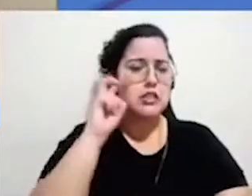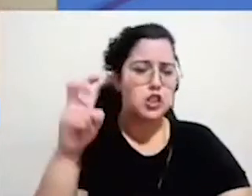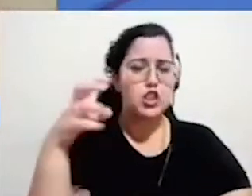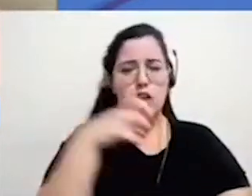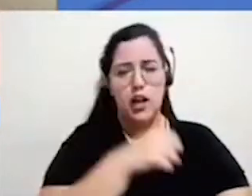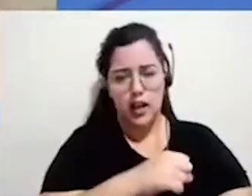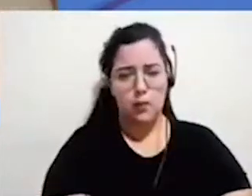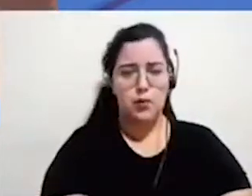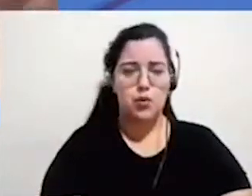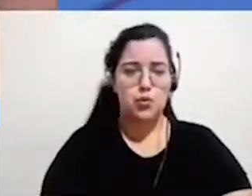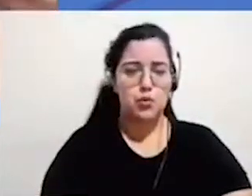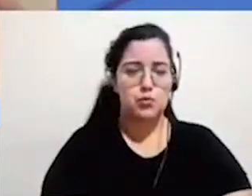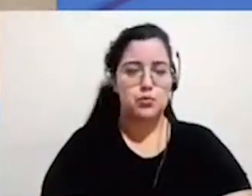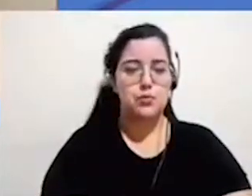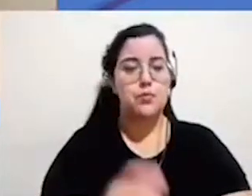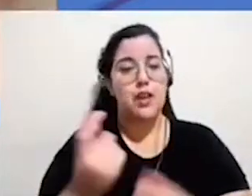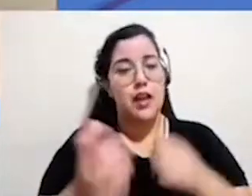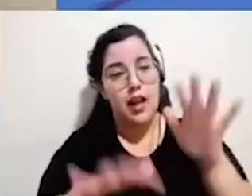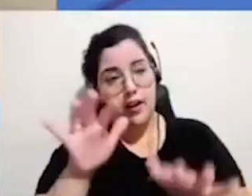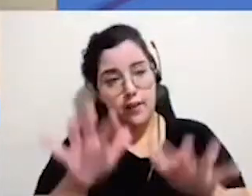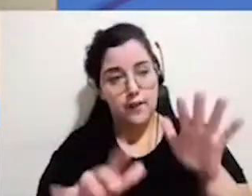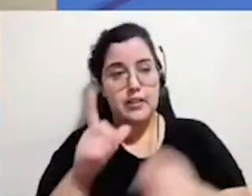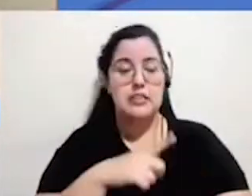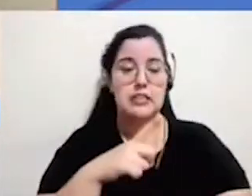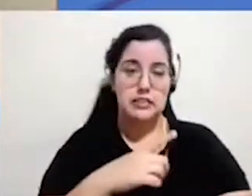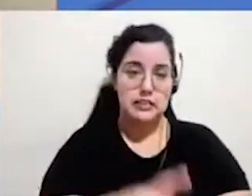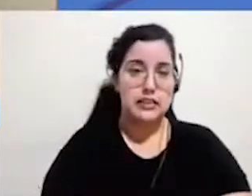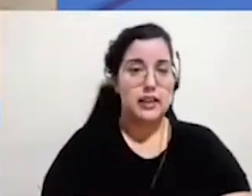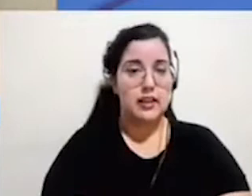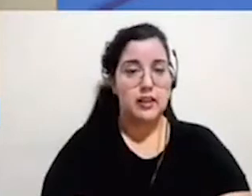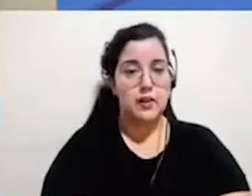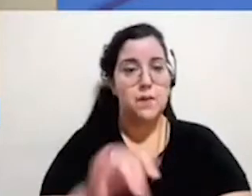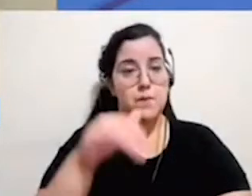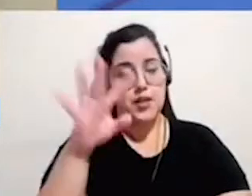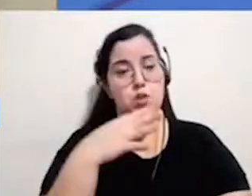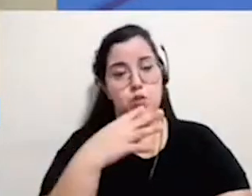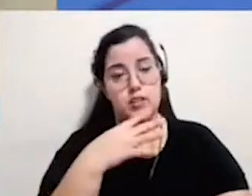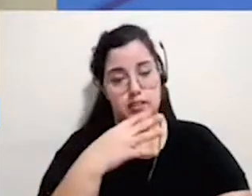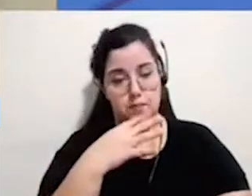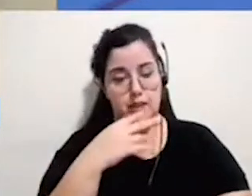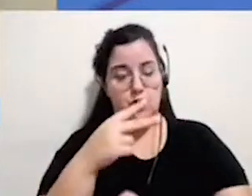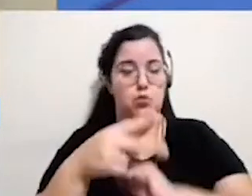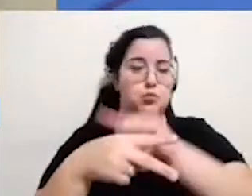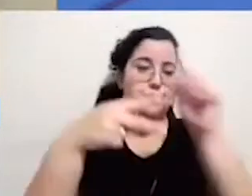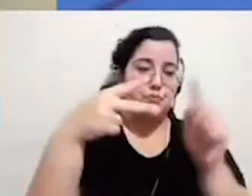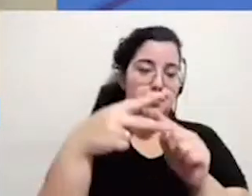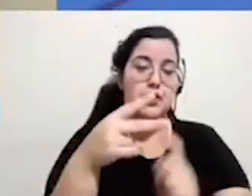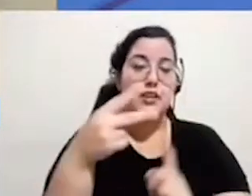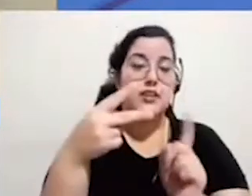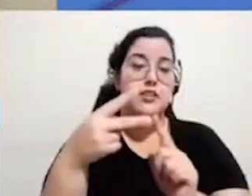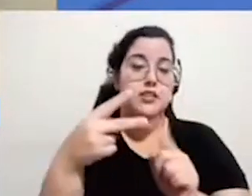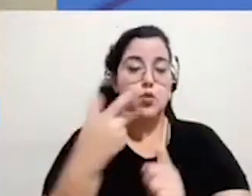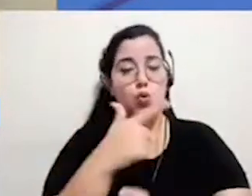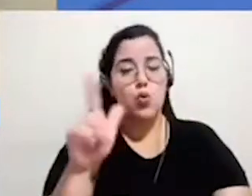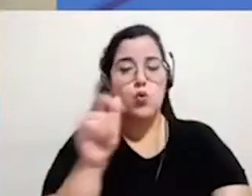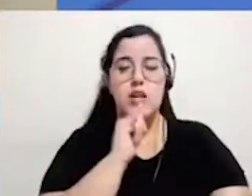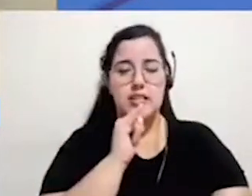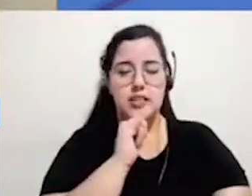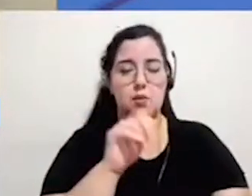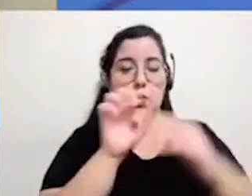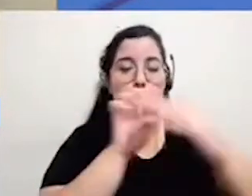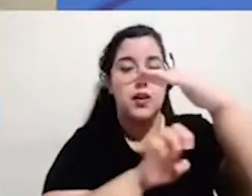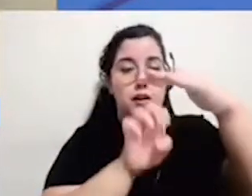algumas instâncias têm um conhecimento maior. Aí eu entro no segundo exemplo, que foi a